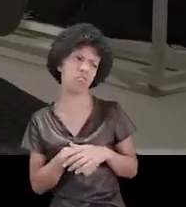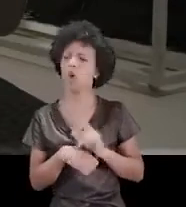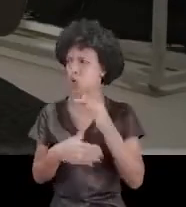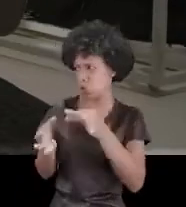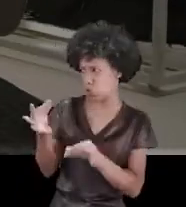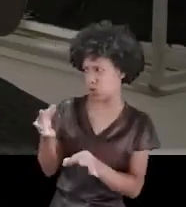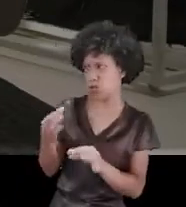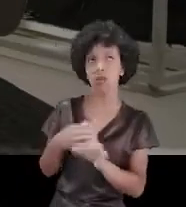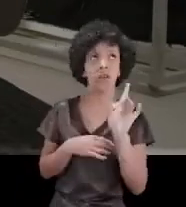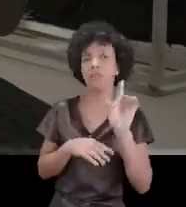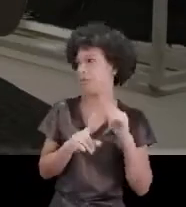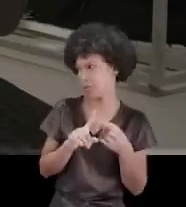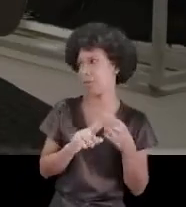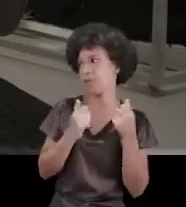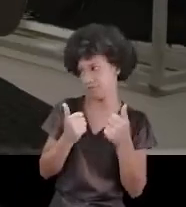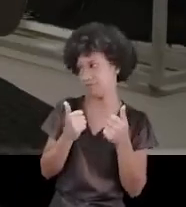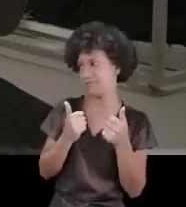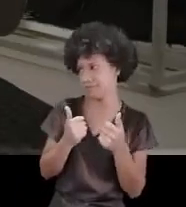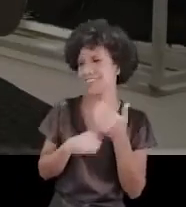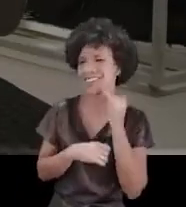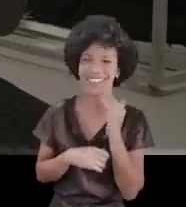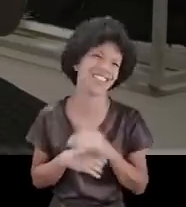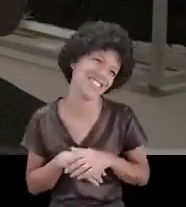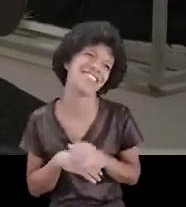Deus é mais pagode entendi